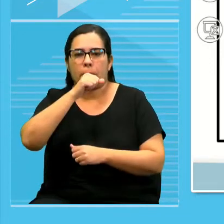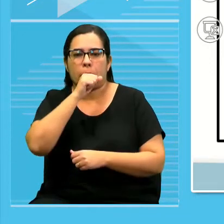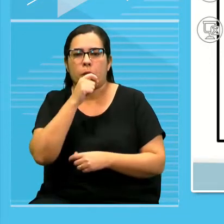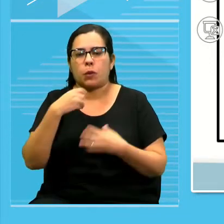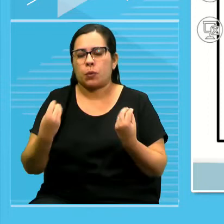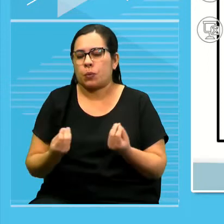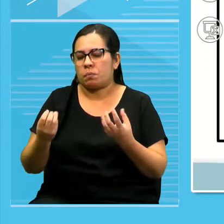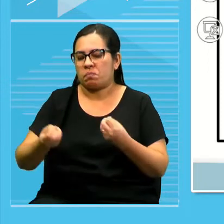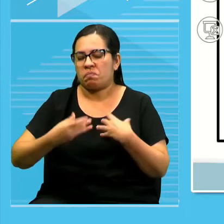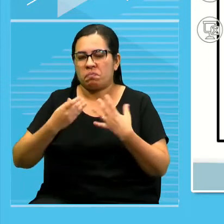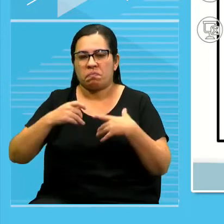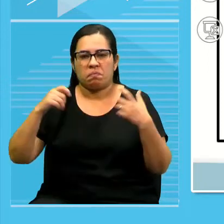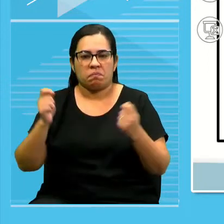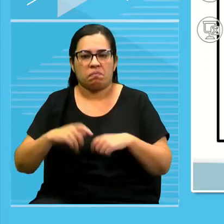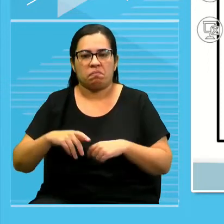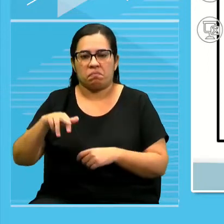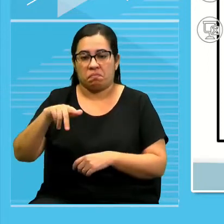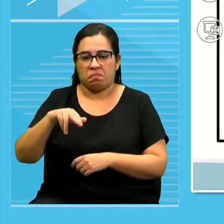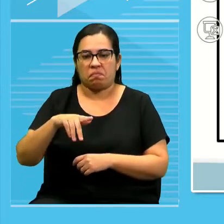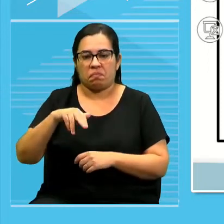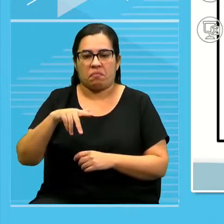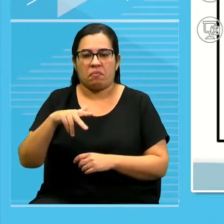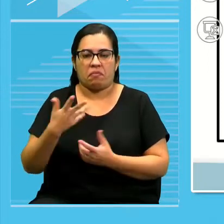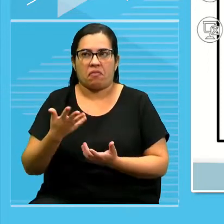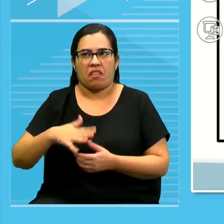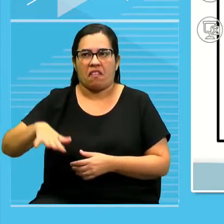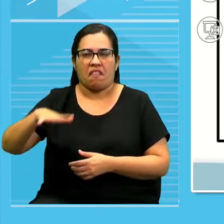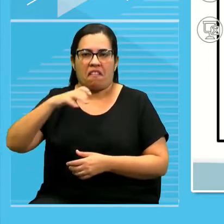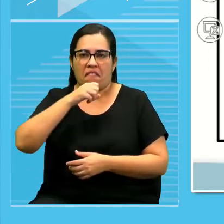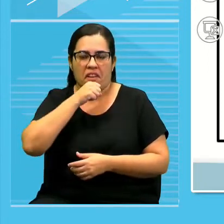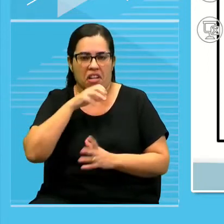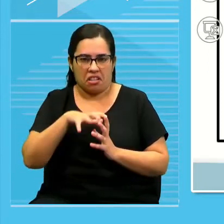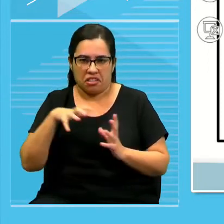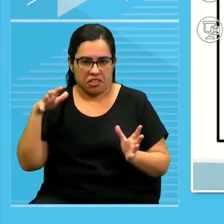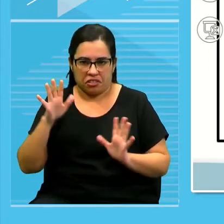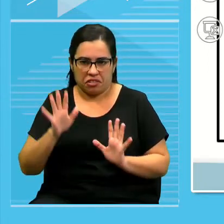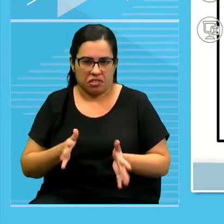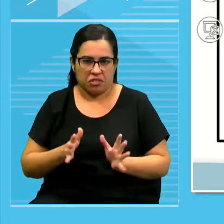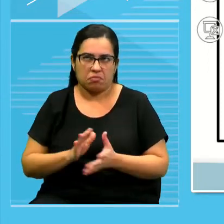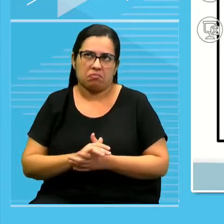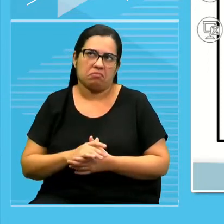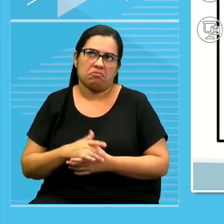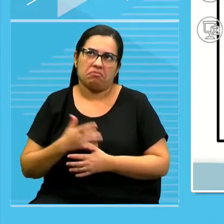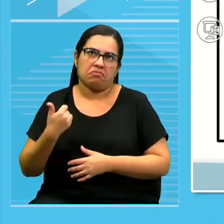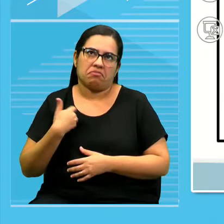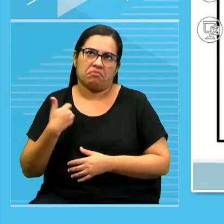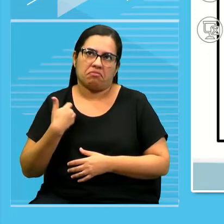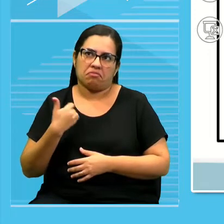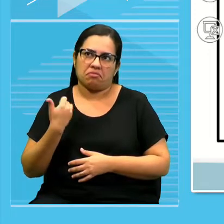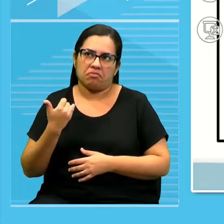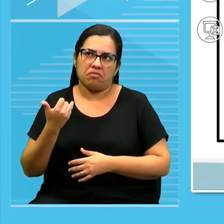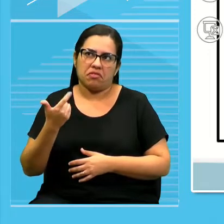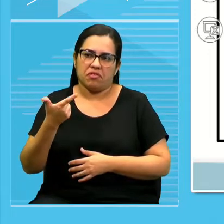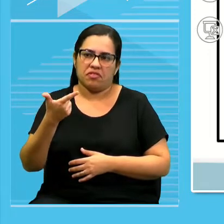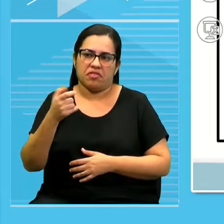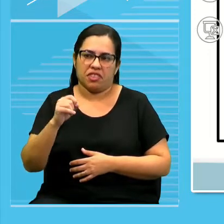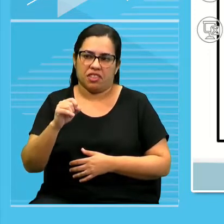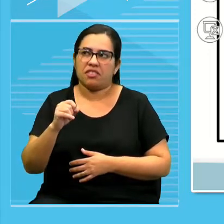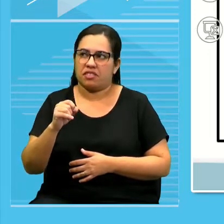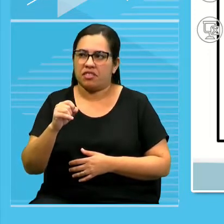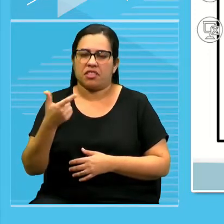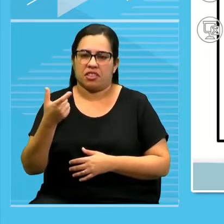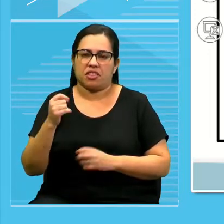mãe é educava a minha irmã mais velha que eu acho que é o que mais de 20 anos mais velha que eu